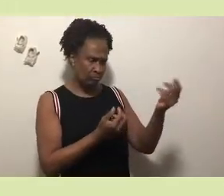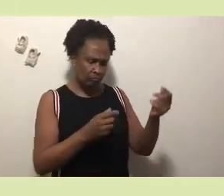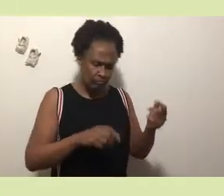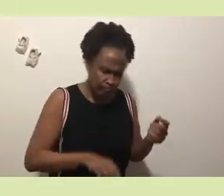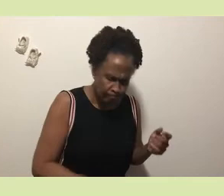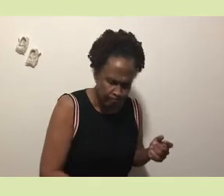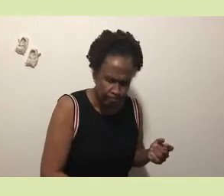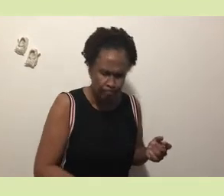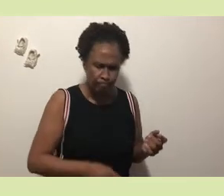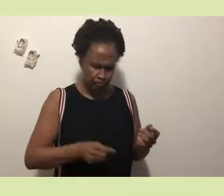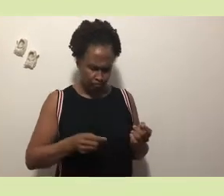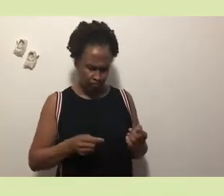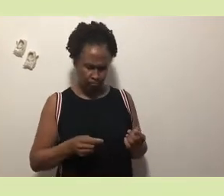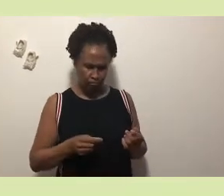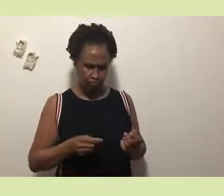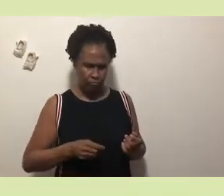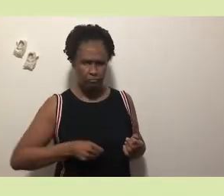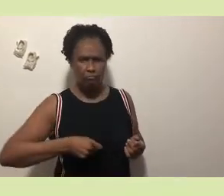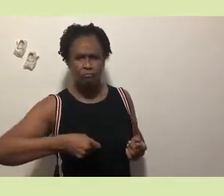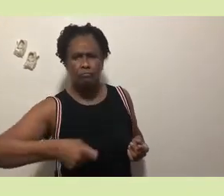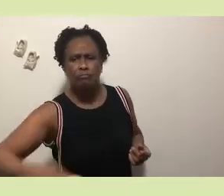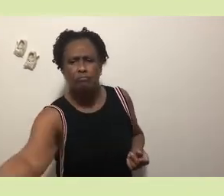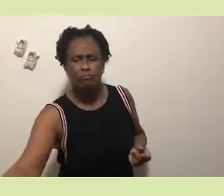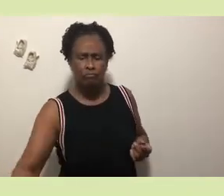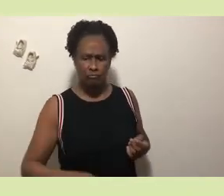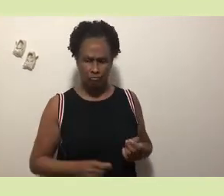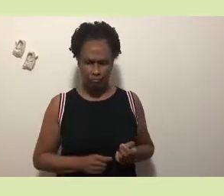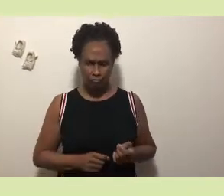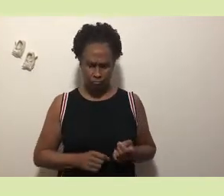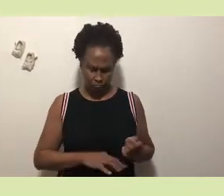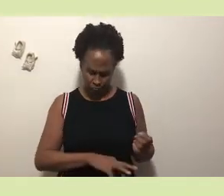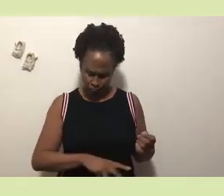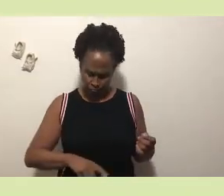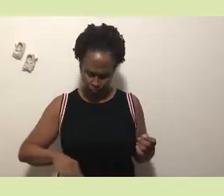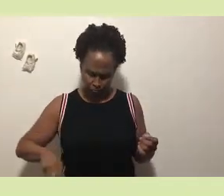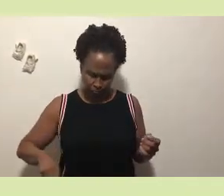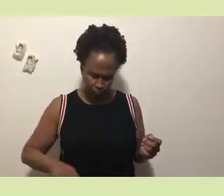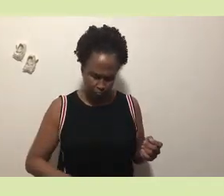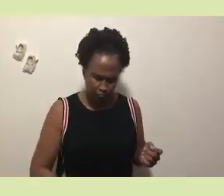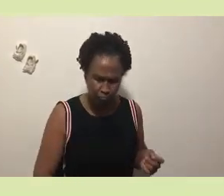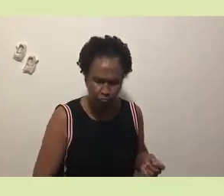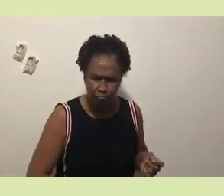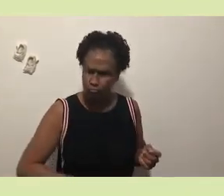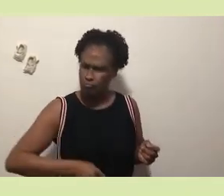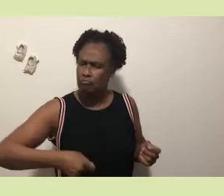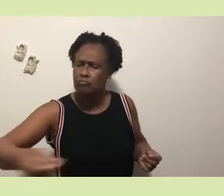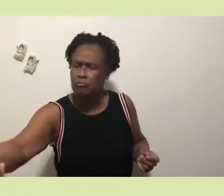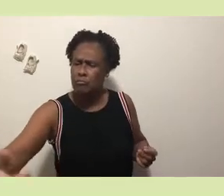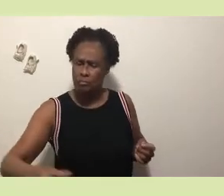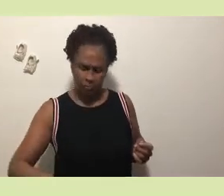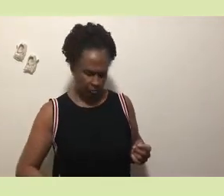se agachava, pegava algo da areia e o lançava ao mar.